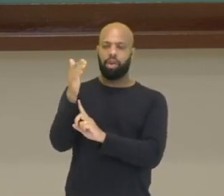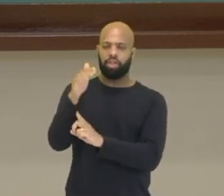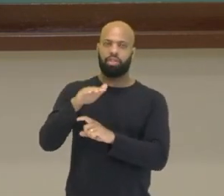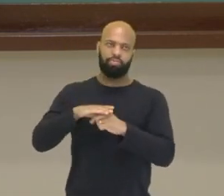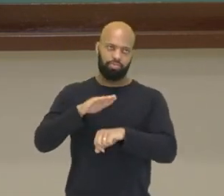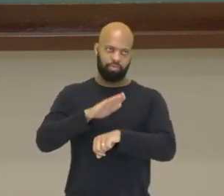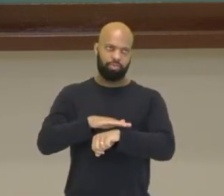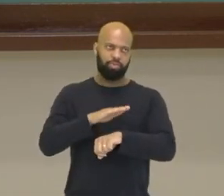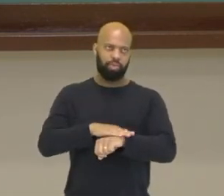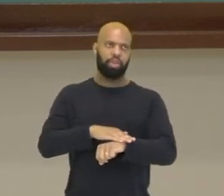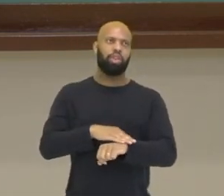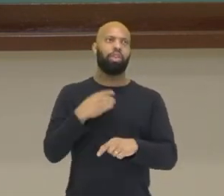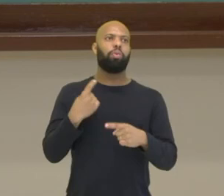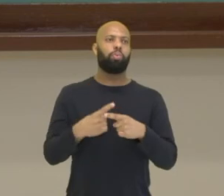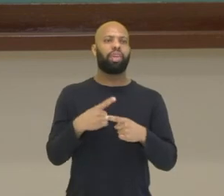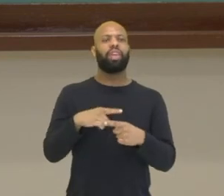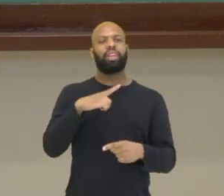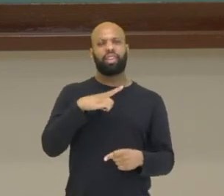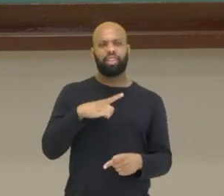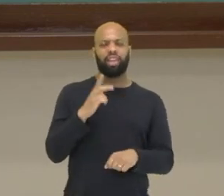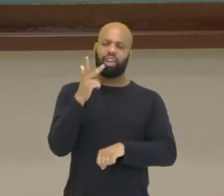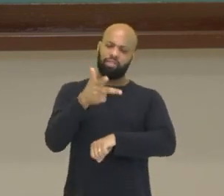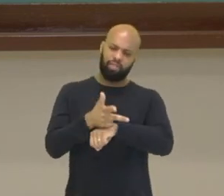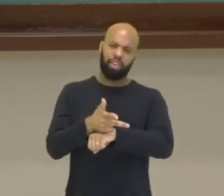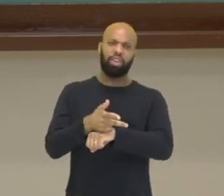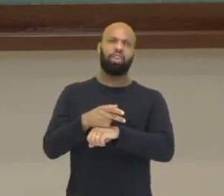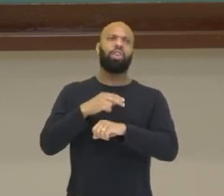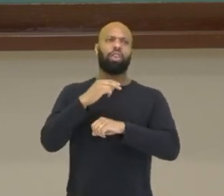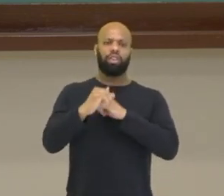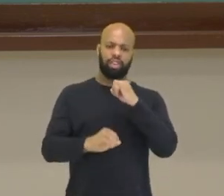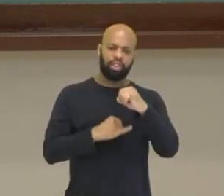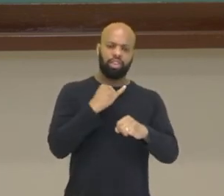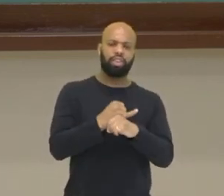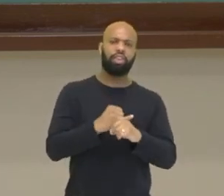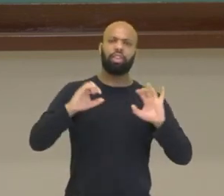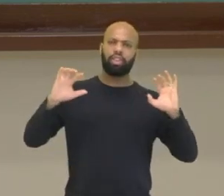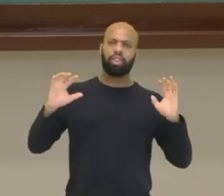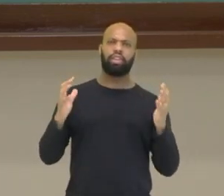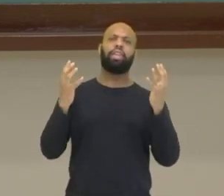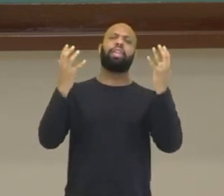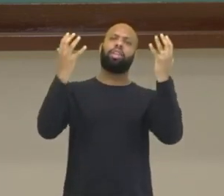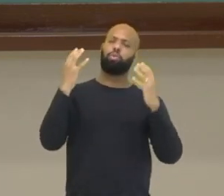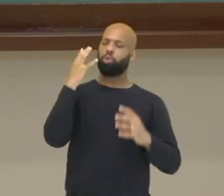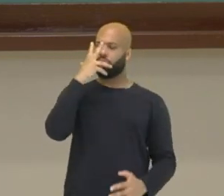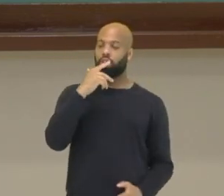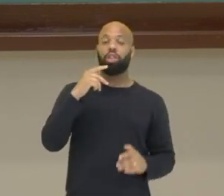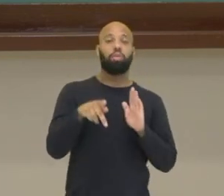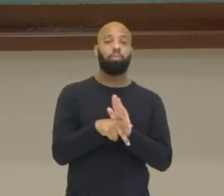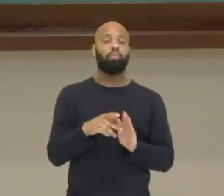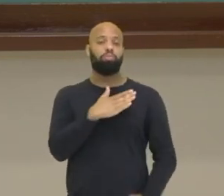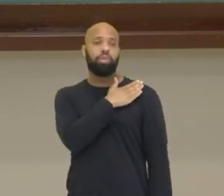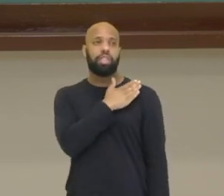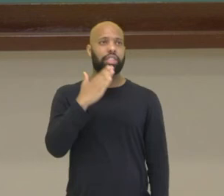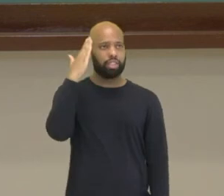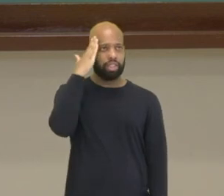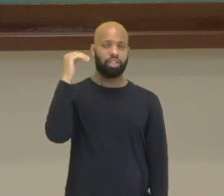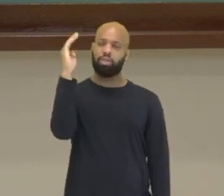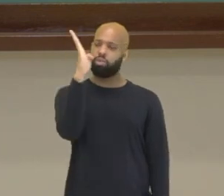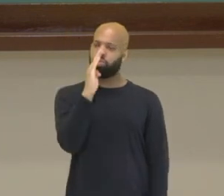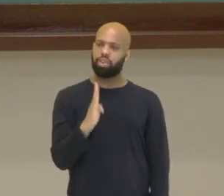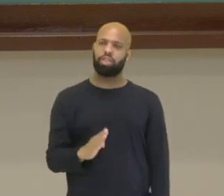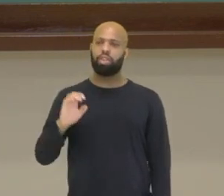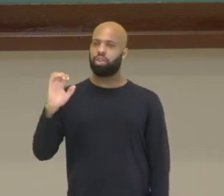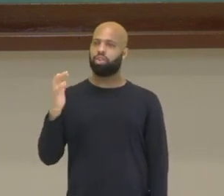gente encontra alguns vídeos na internet sobre essa cerimônia lindíssima do Exército Brasileiro, que acontece